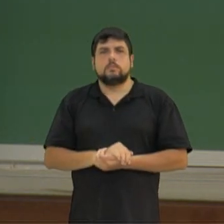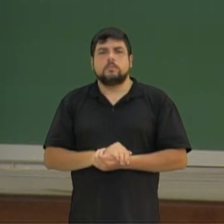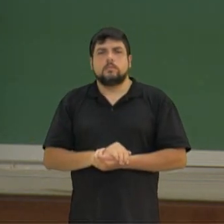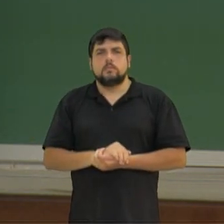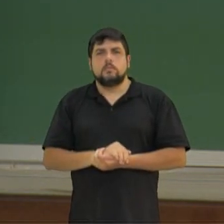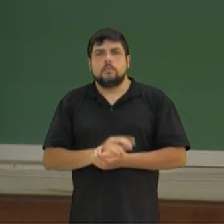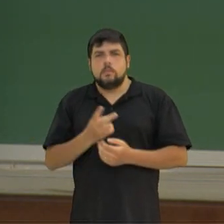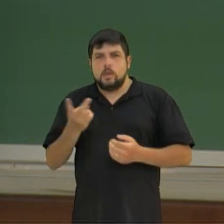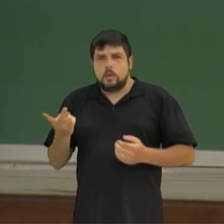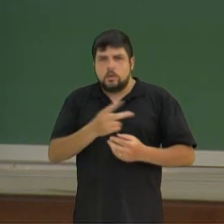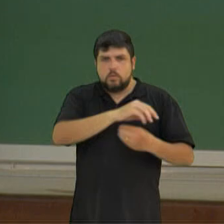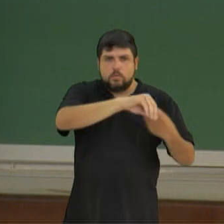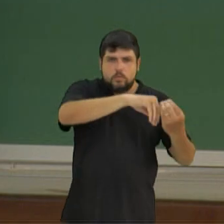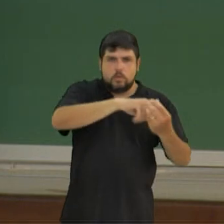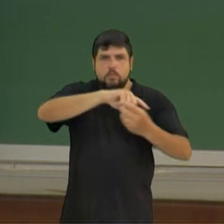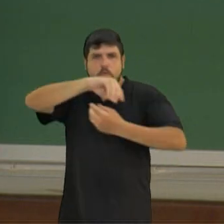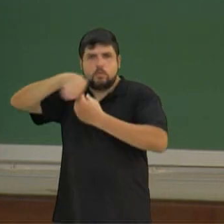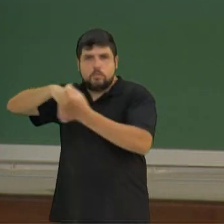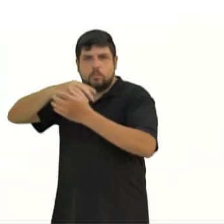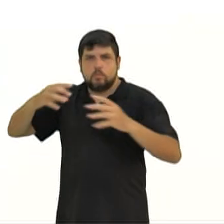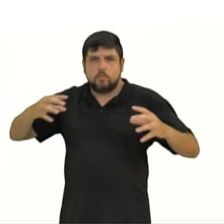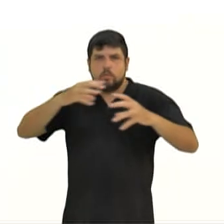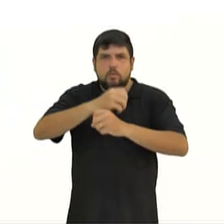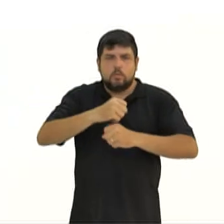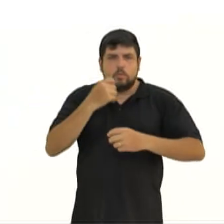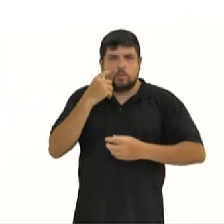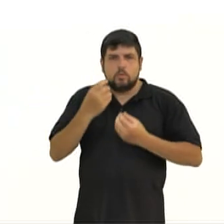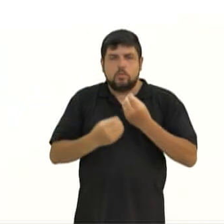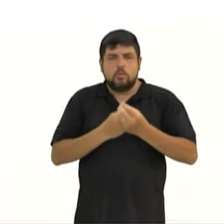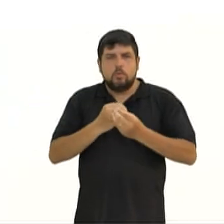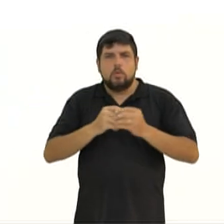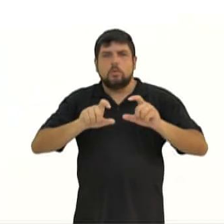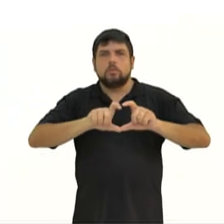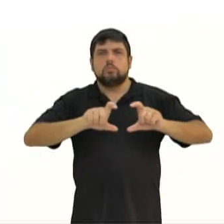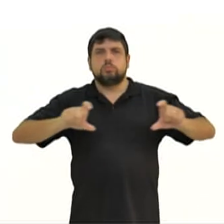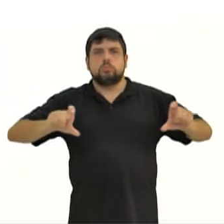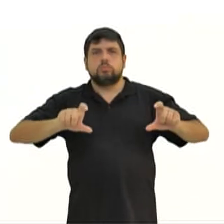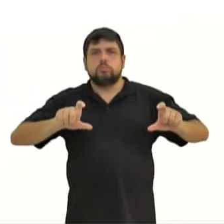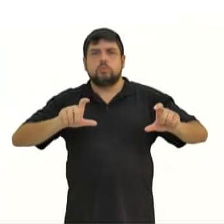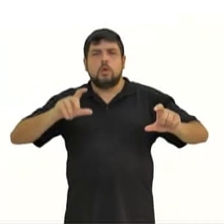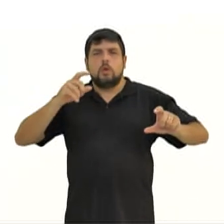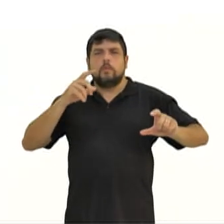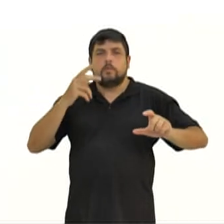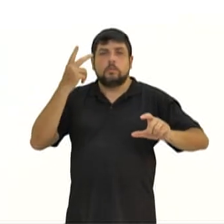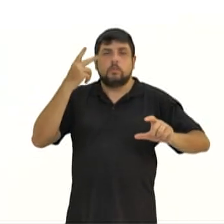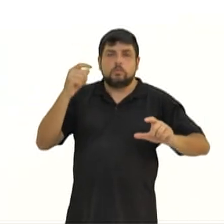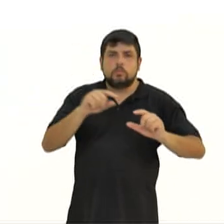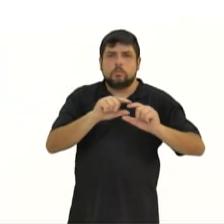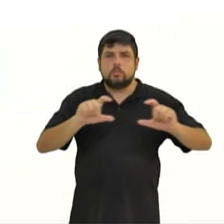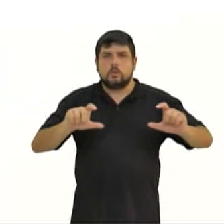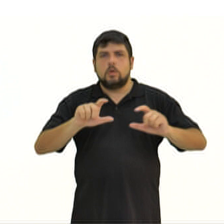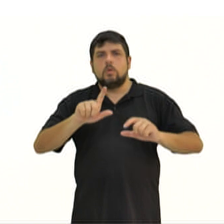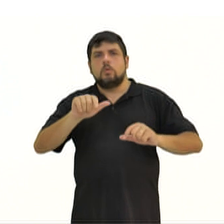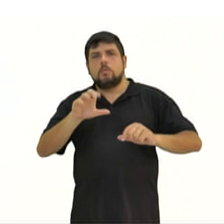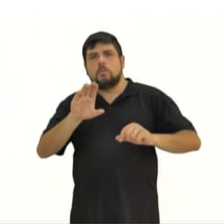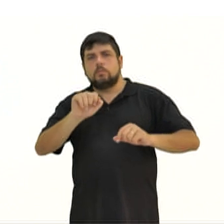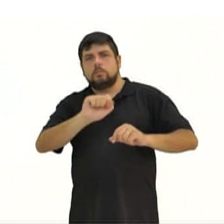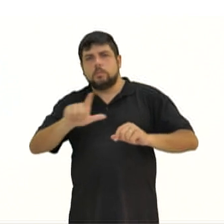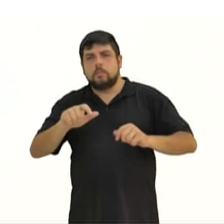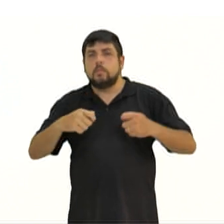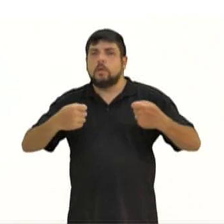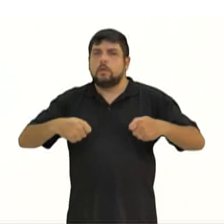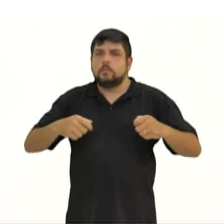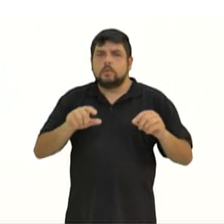duas semi-reações, teremos a reação da equação global da eletrólise para o balanceamento correto e aí a gente